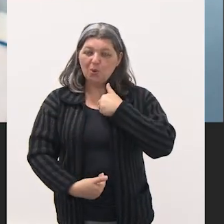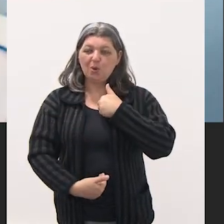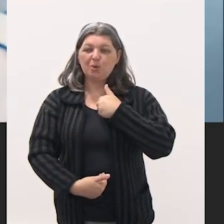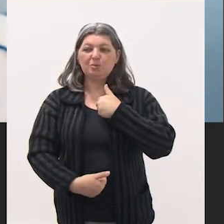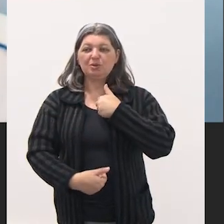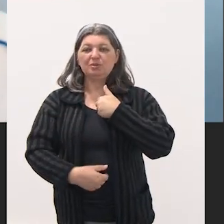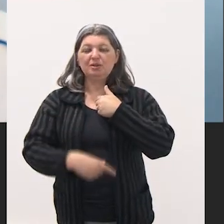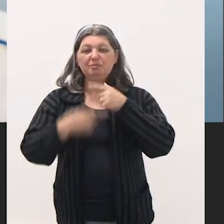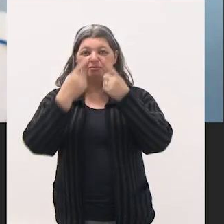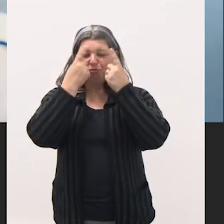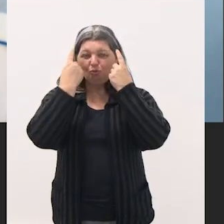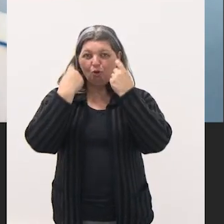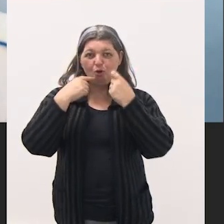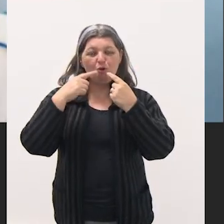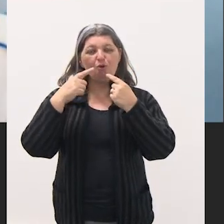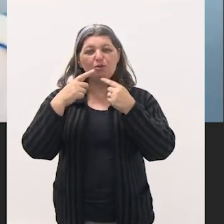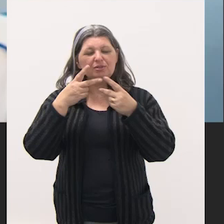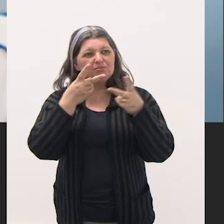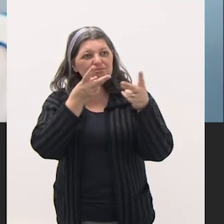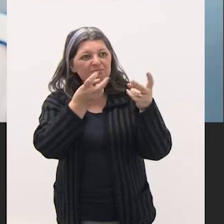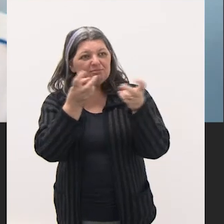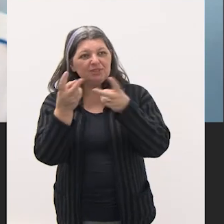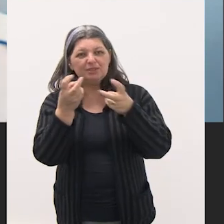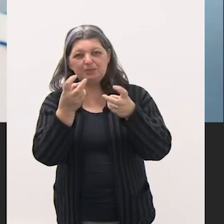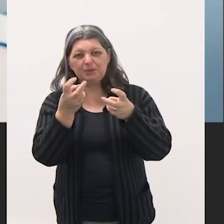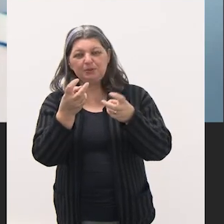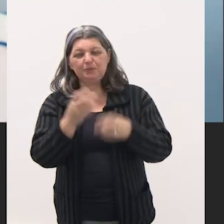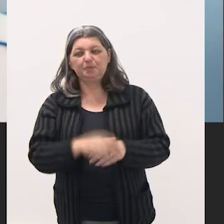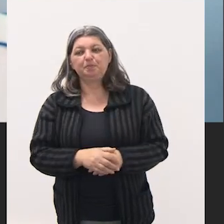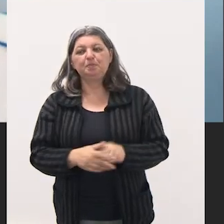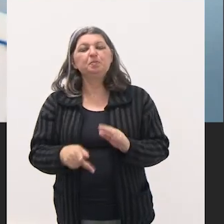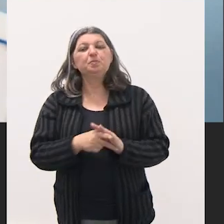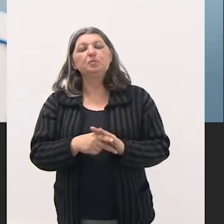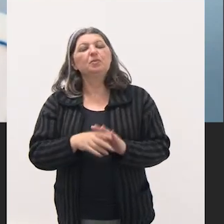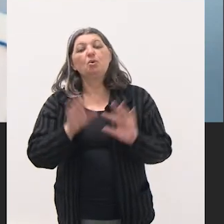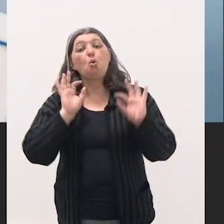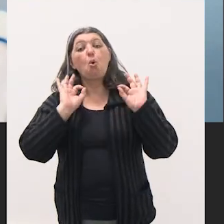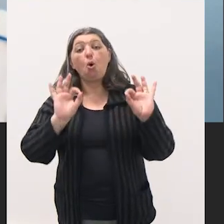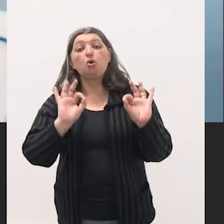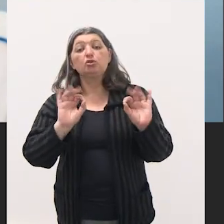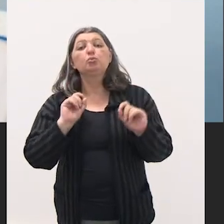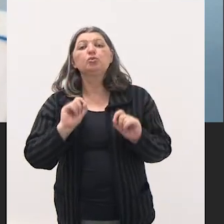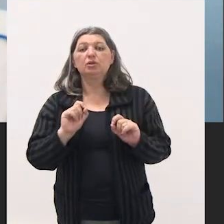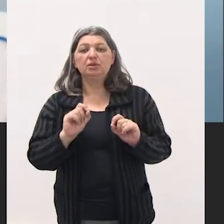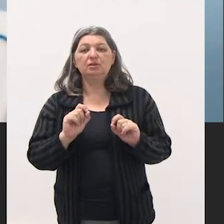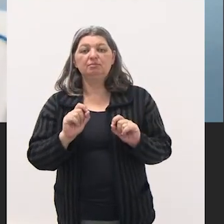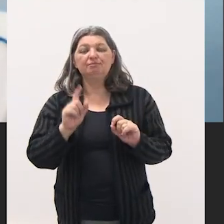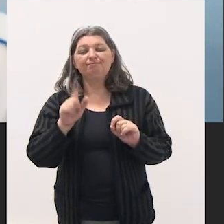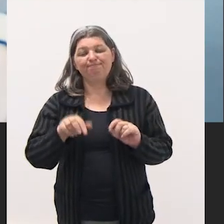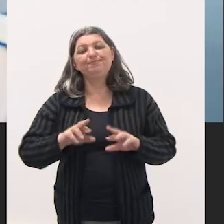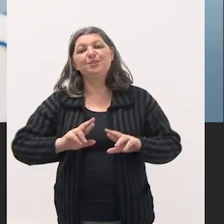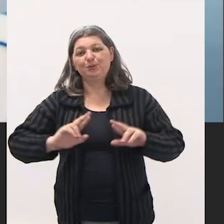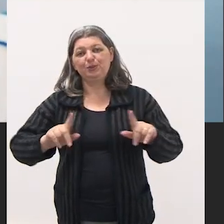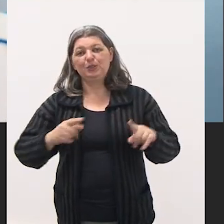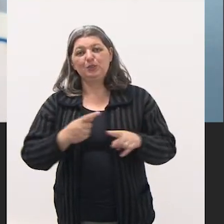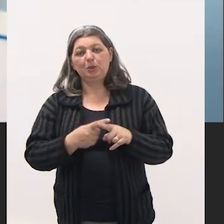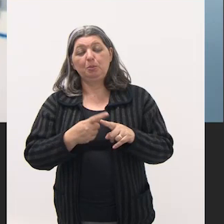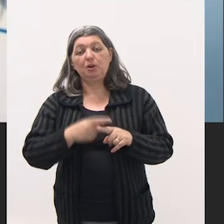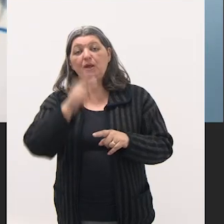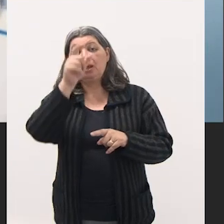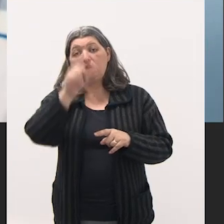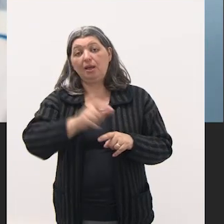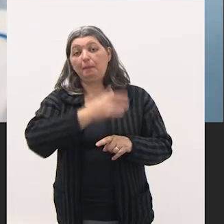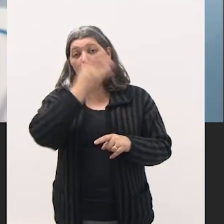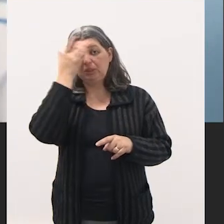os olhos. Então, esse ótimo é um ótimo que fez toda a diferença, porque essa